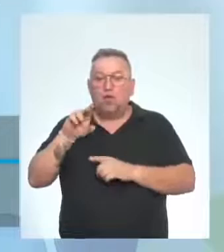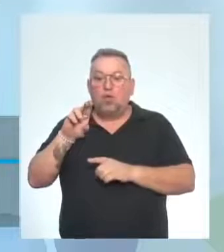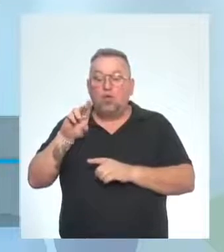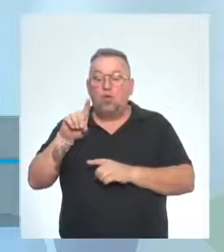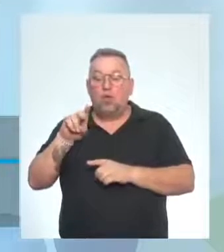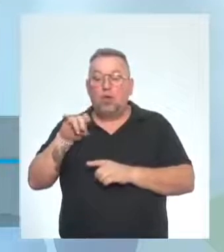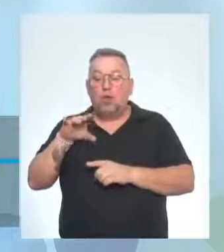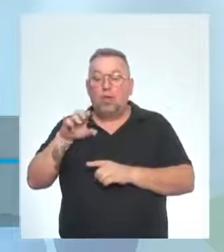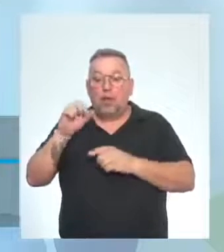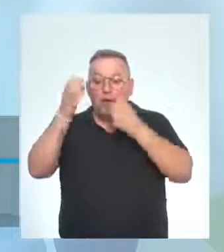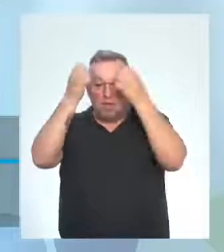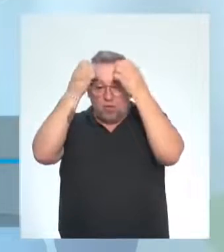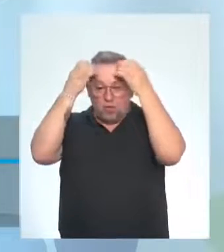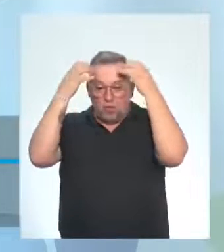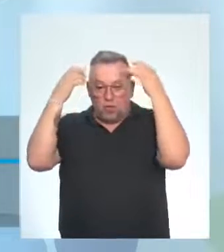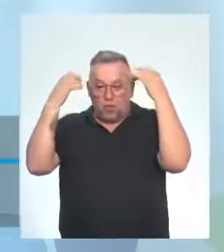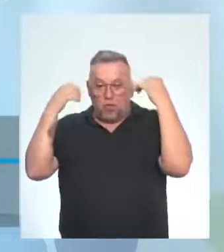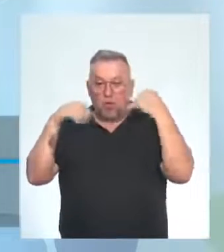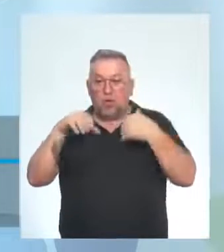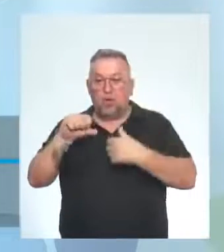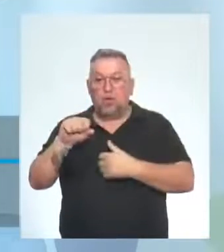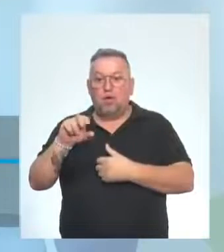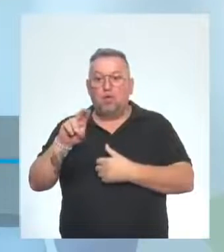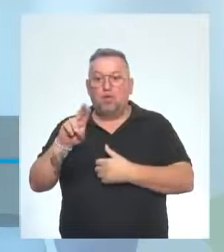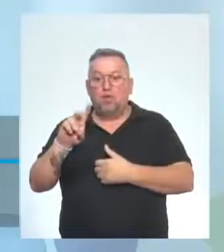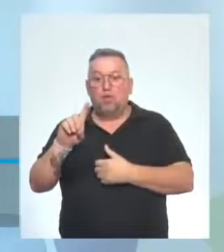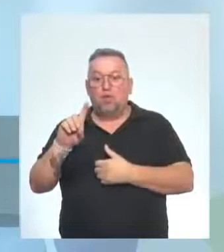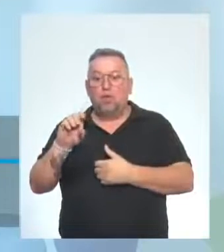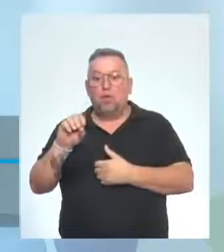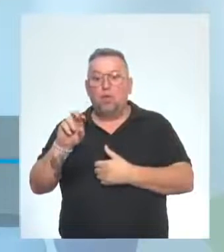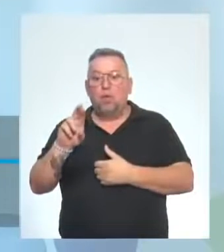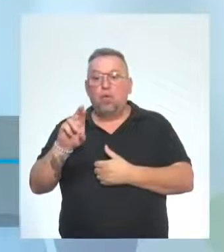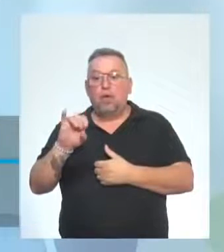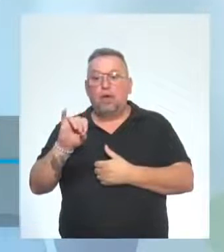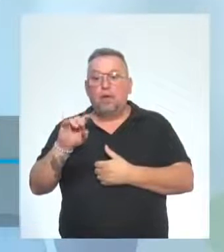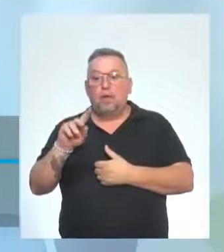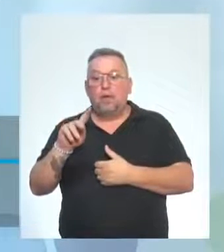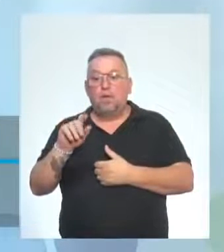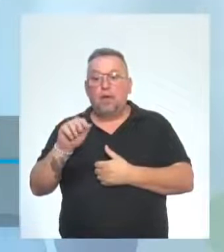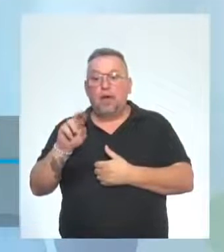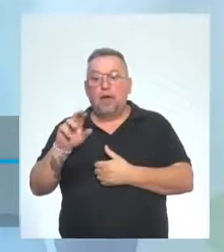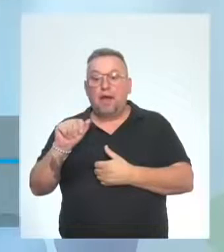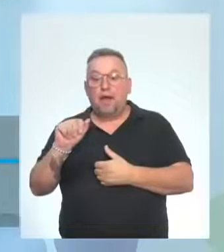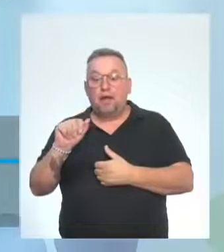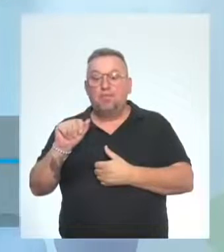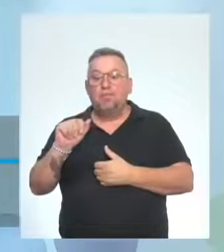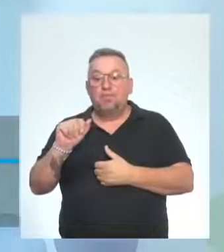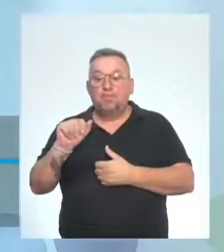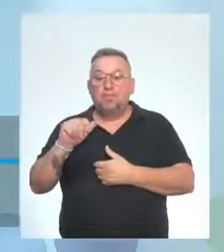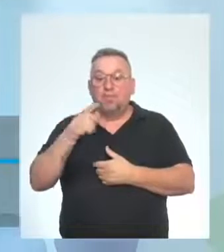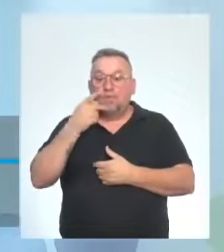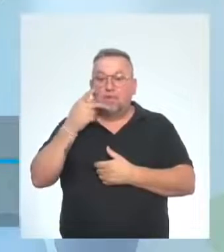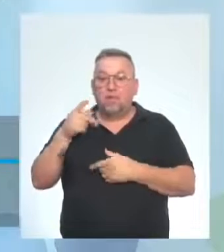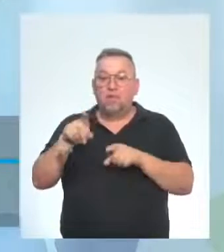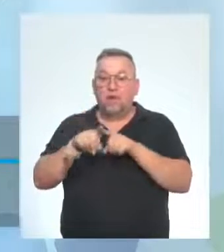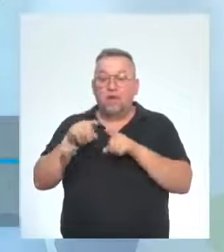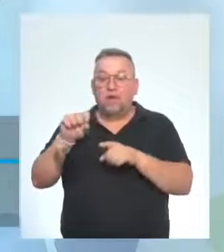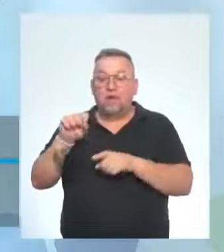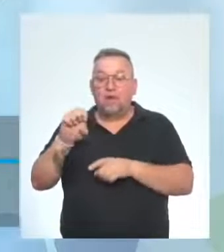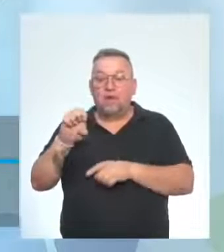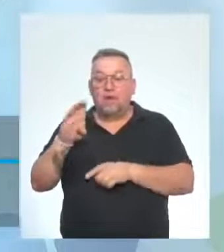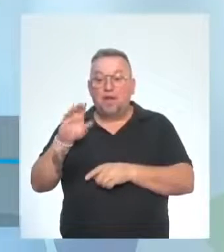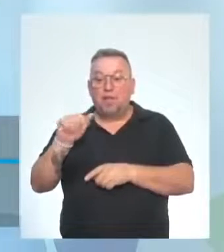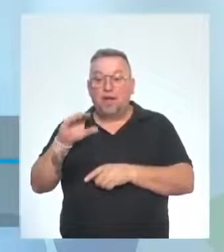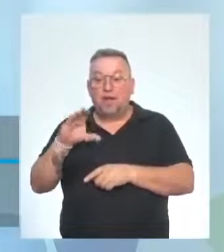liberar suor para fora do corpo. Tá? Então é um exemplo de glândula exócrina. Né? Então a gente tem também as sebáceas na nossa